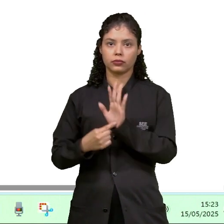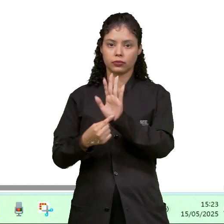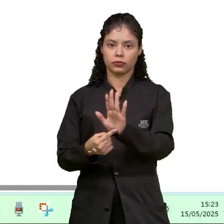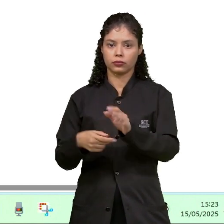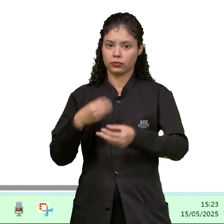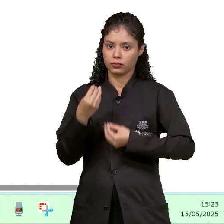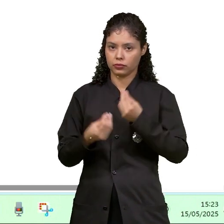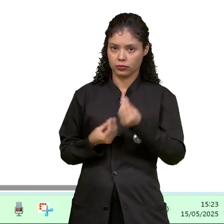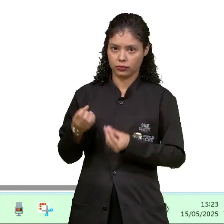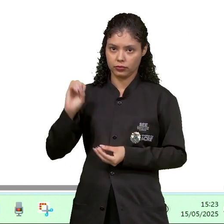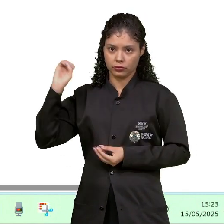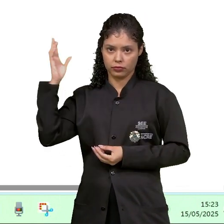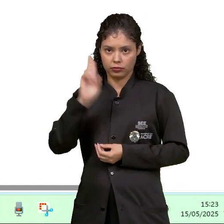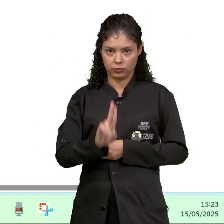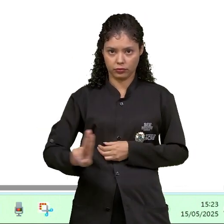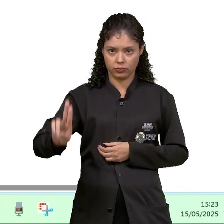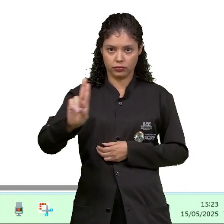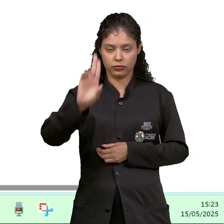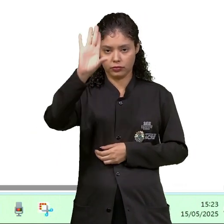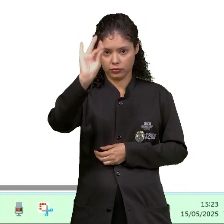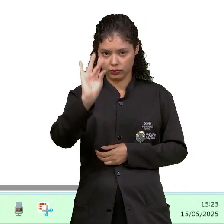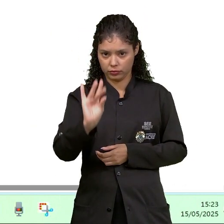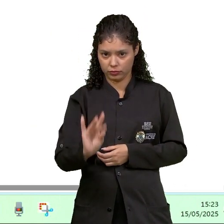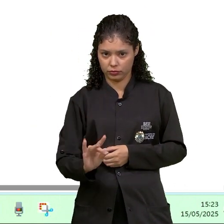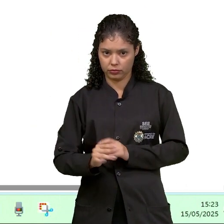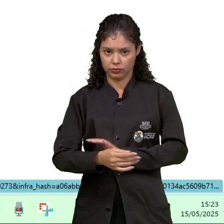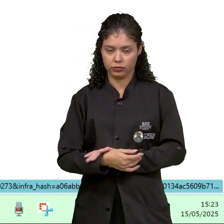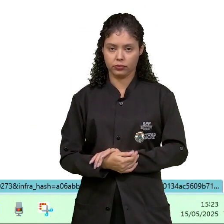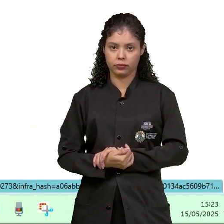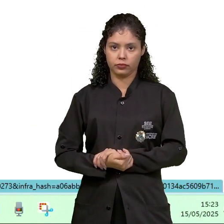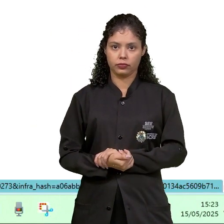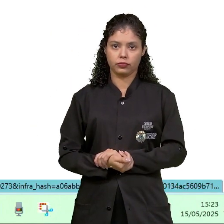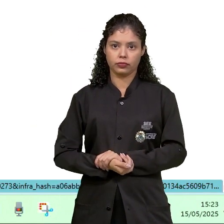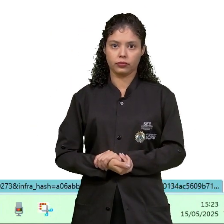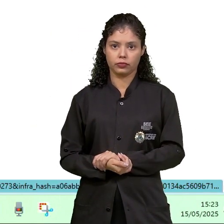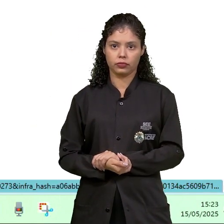como é que funciona cada uma dessas funcionalidades.